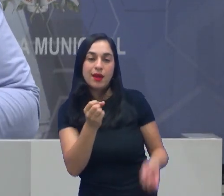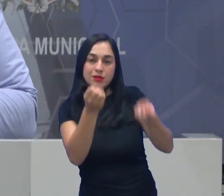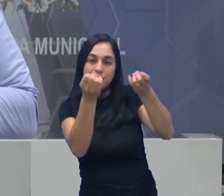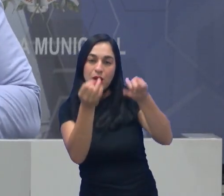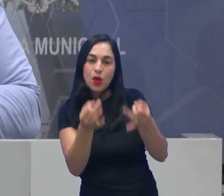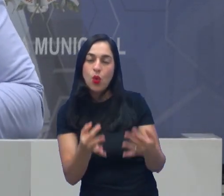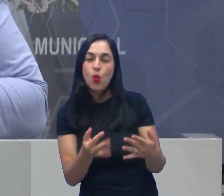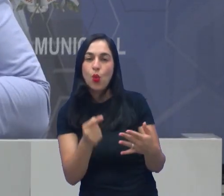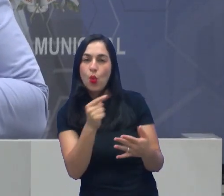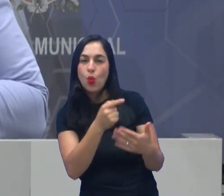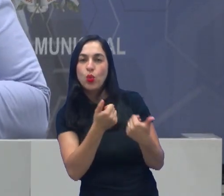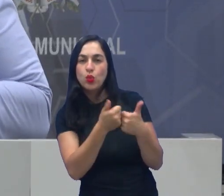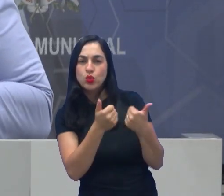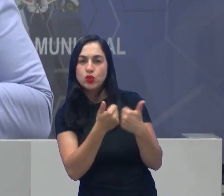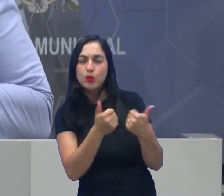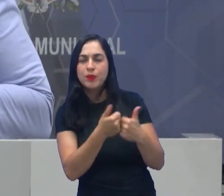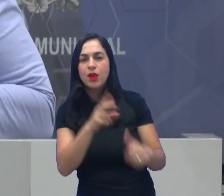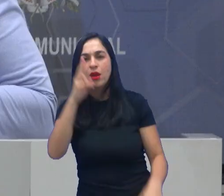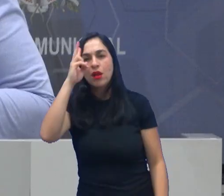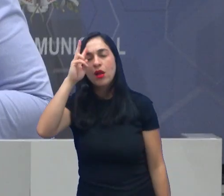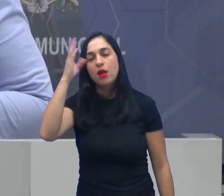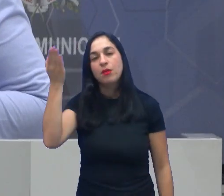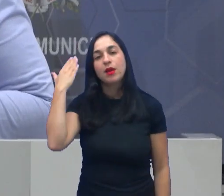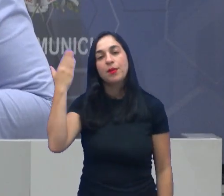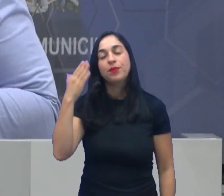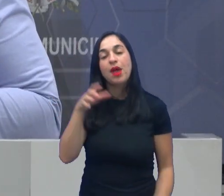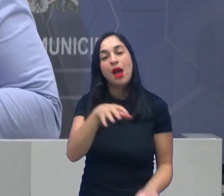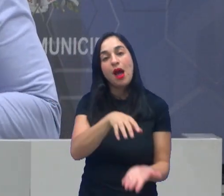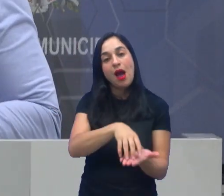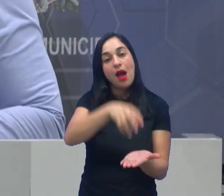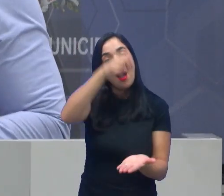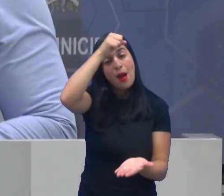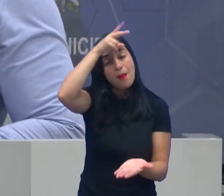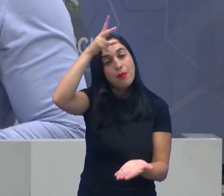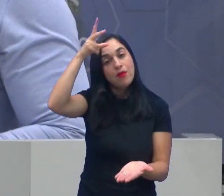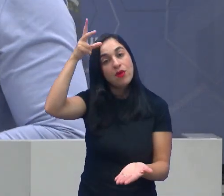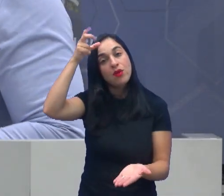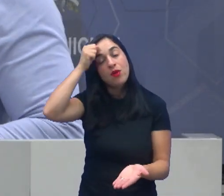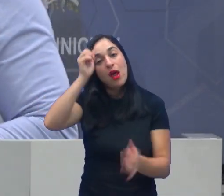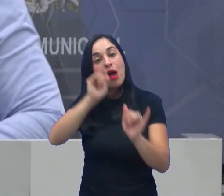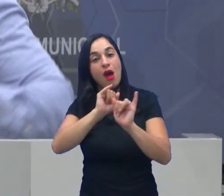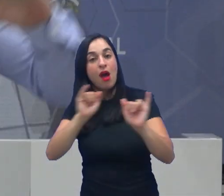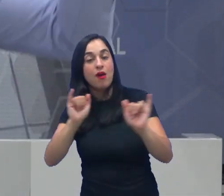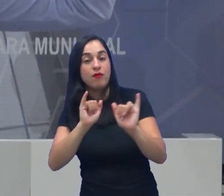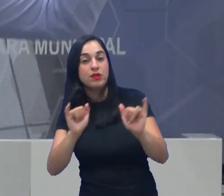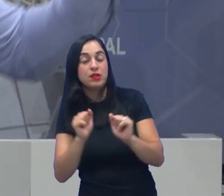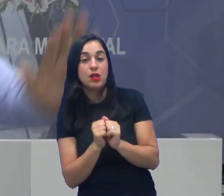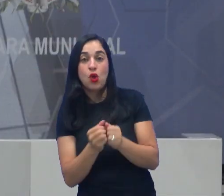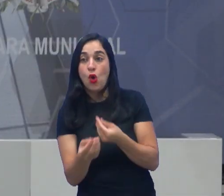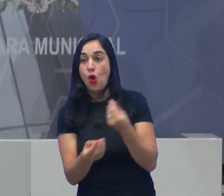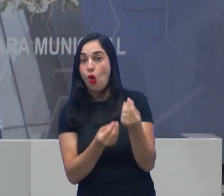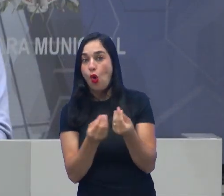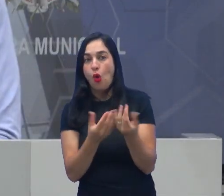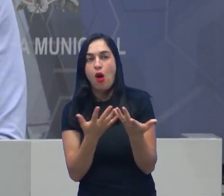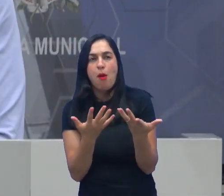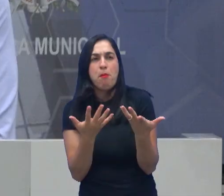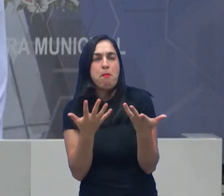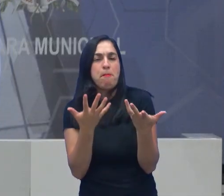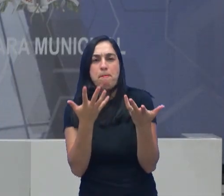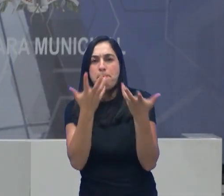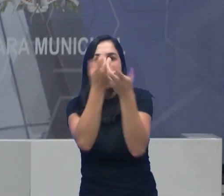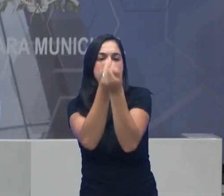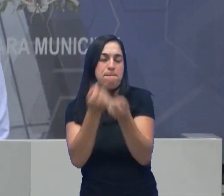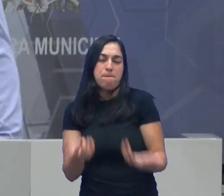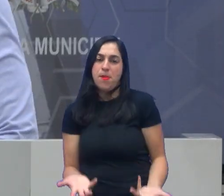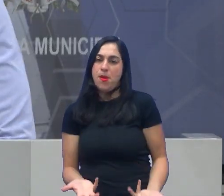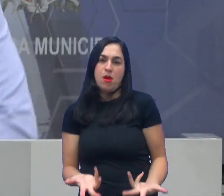que a prefeitura está publicando, como se fosse a coisa mais linda do mundo, como se fosse